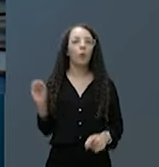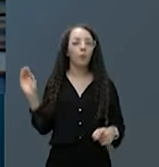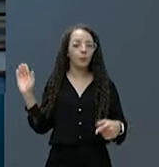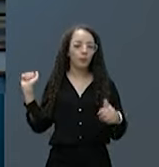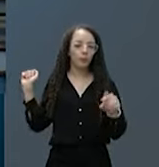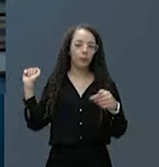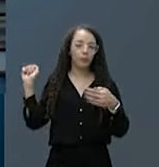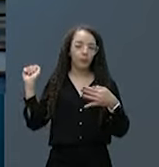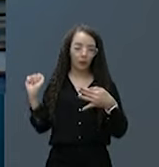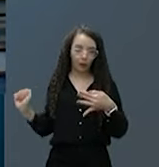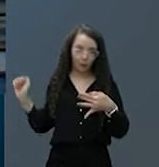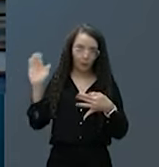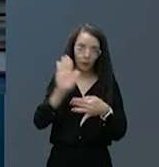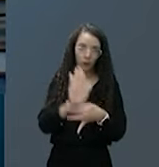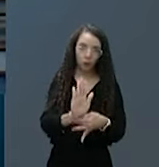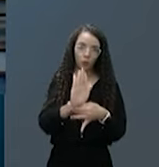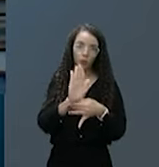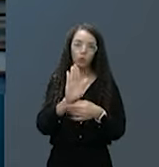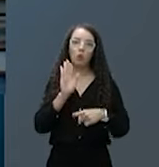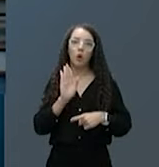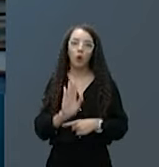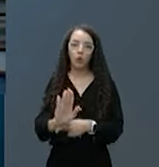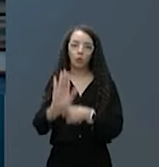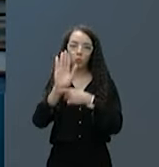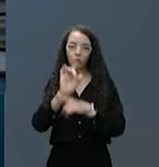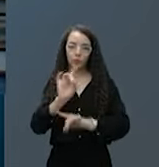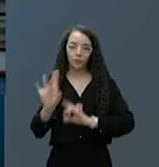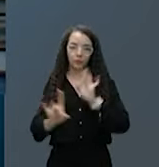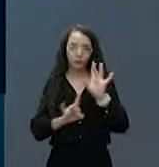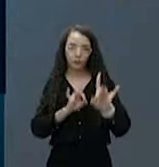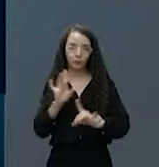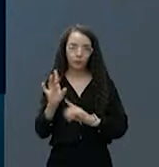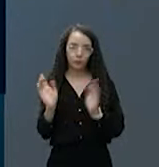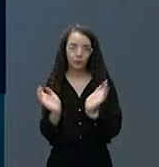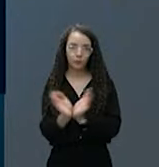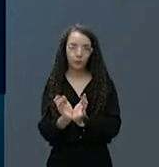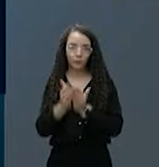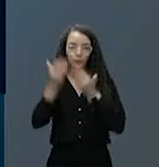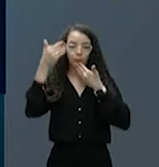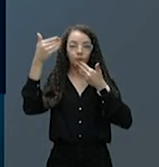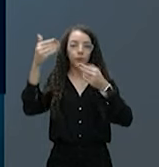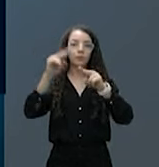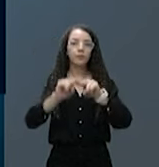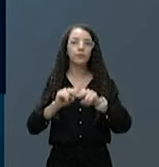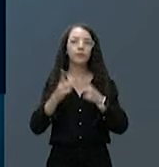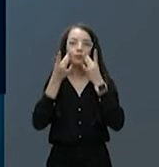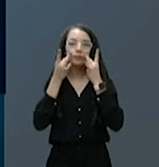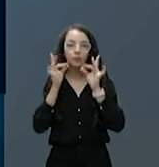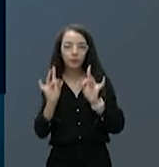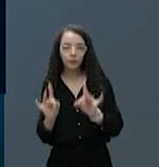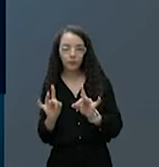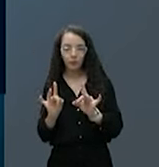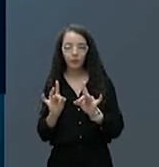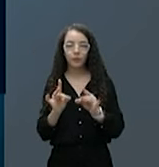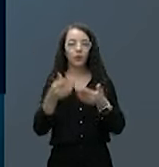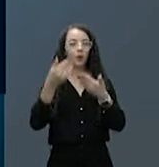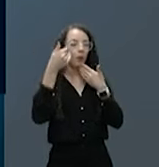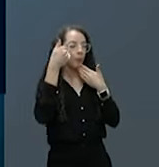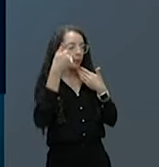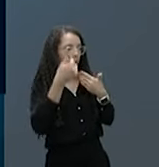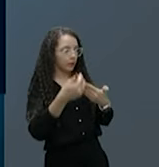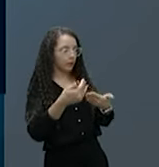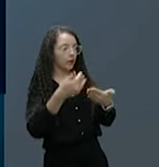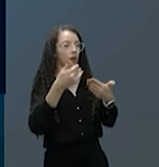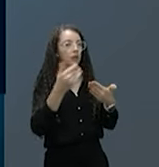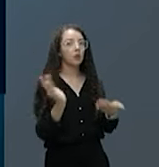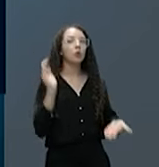para a Corte Especial. Muito obrigado pela atenção. Muito obrigada. O